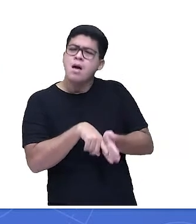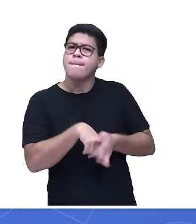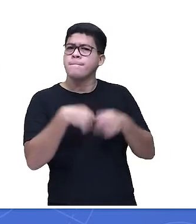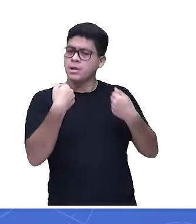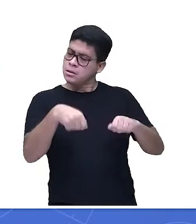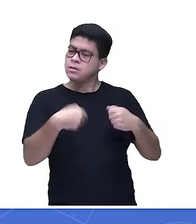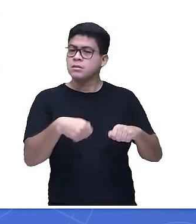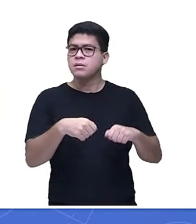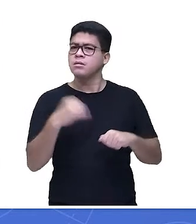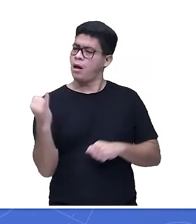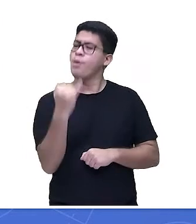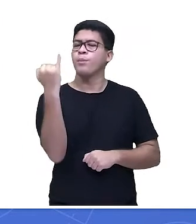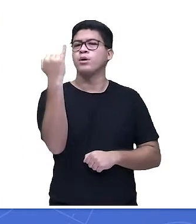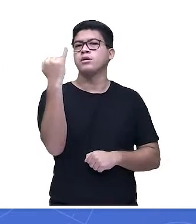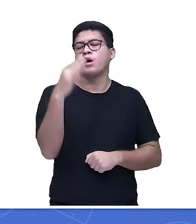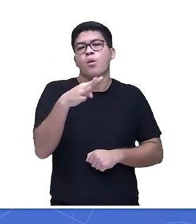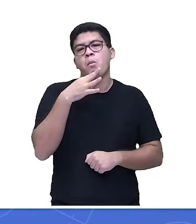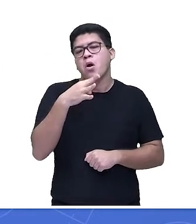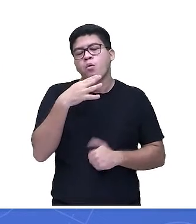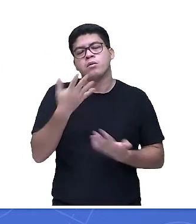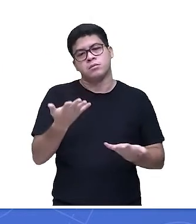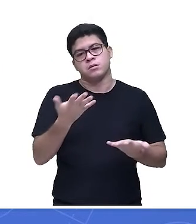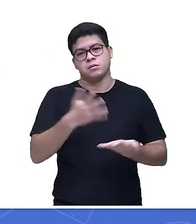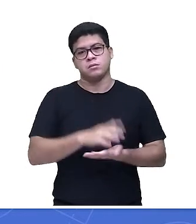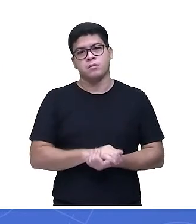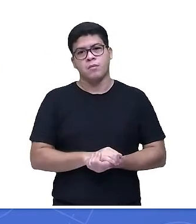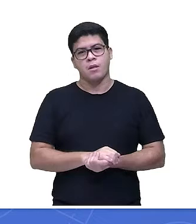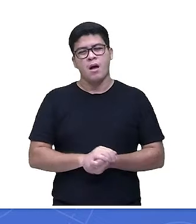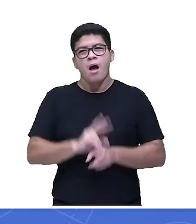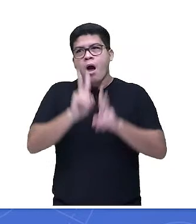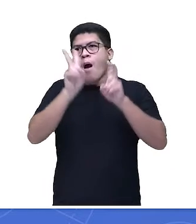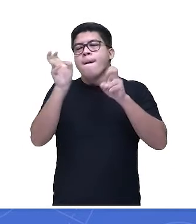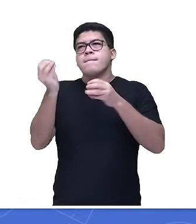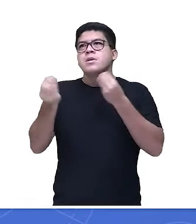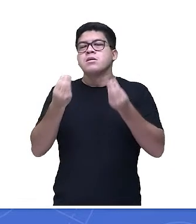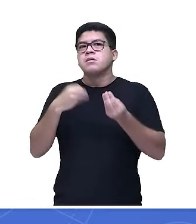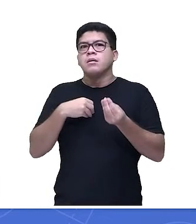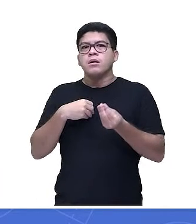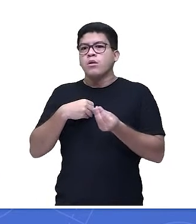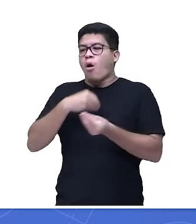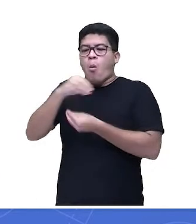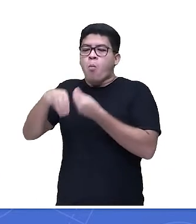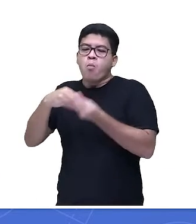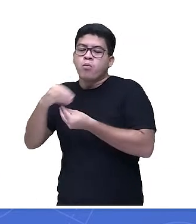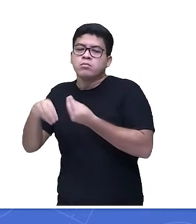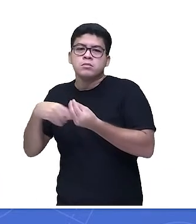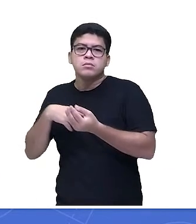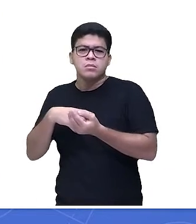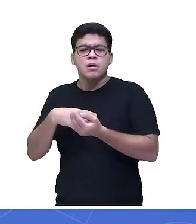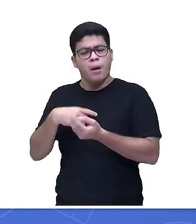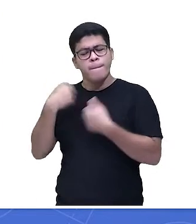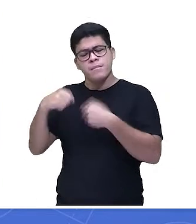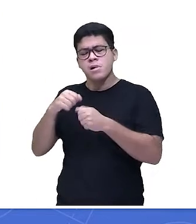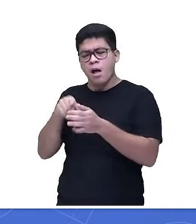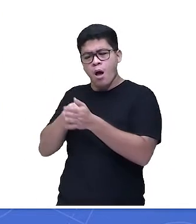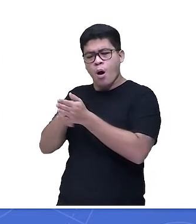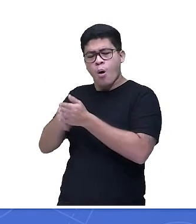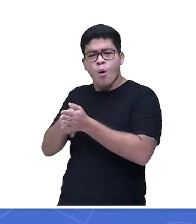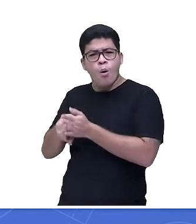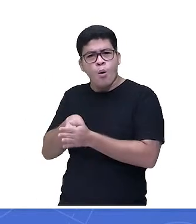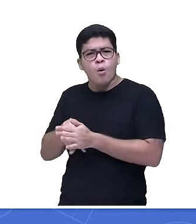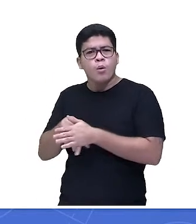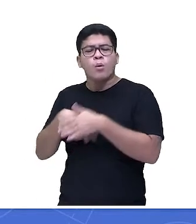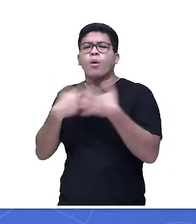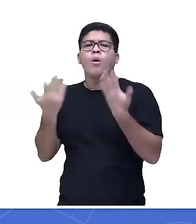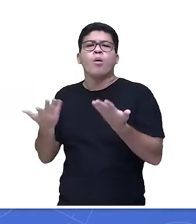né? Você está com dúvida naquele tipo de mistura, quais são os seus componentes? Faz uma busca de pesquisa,